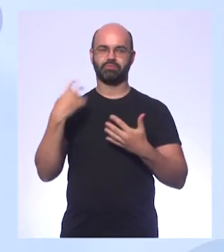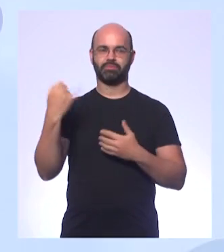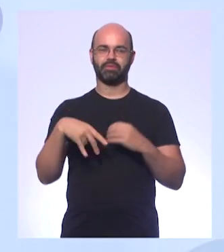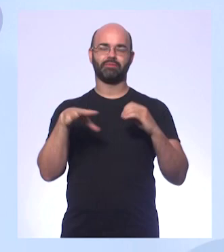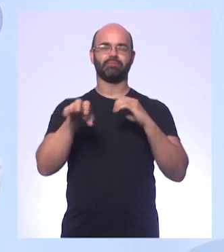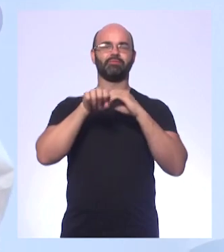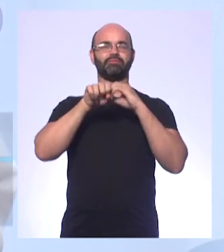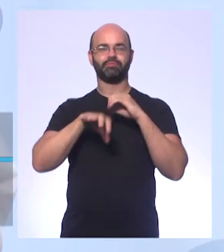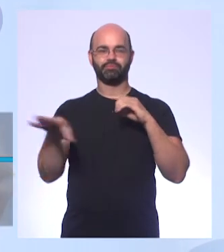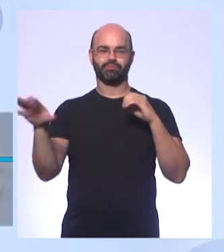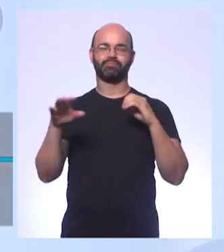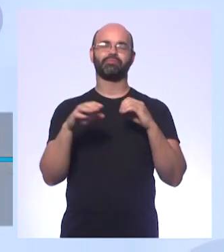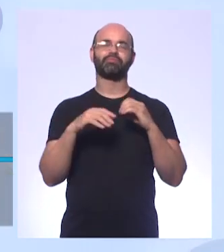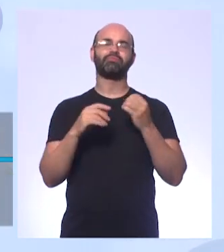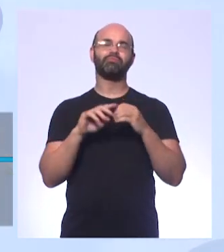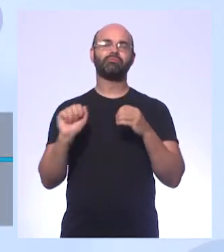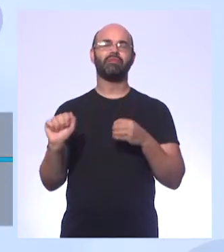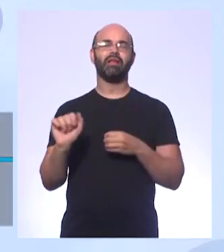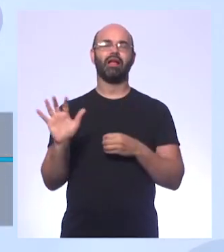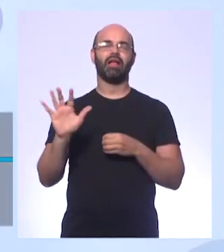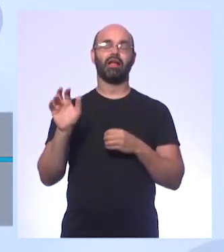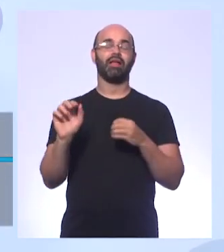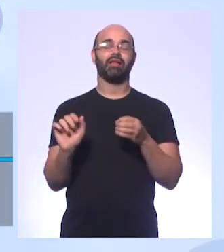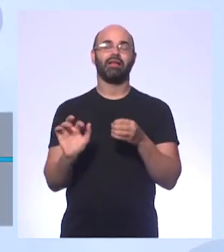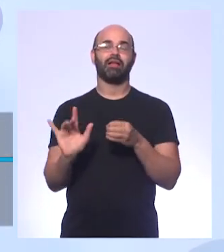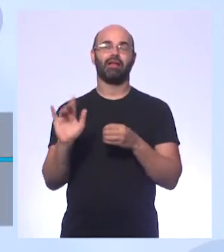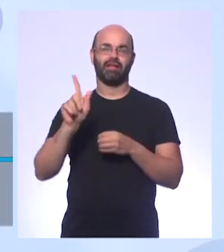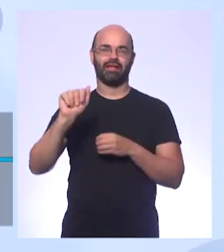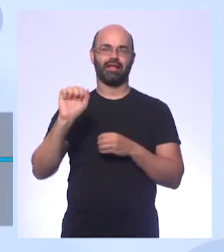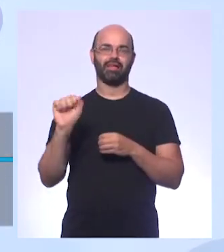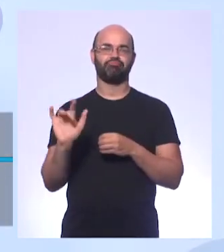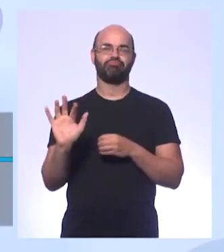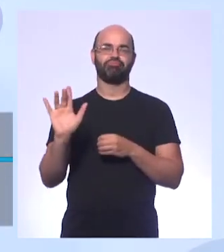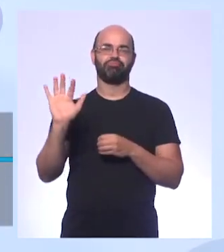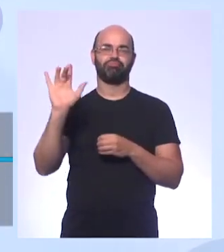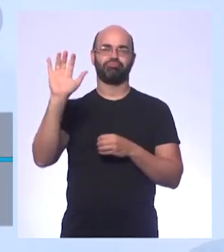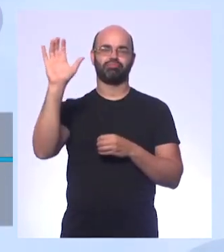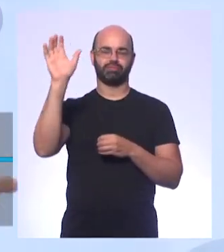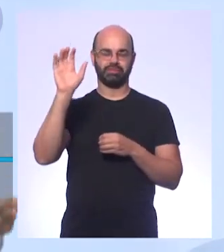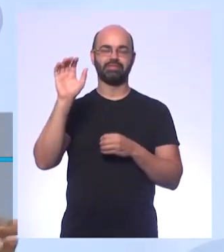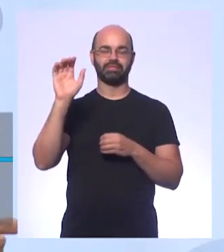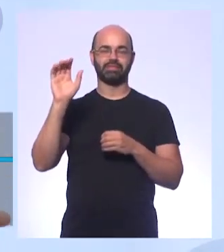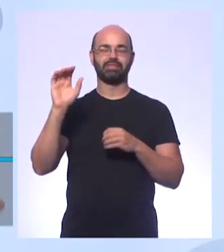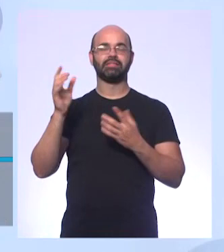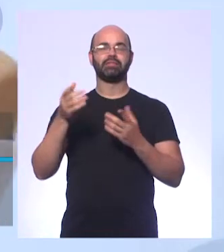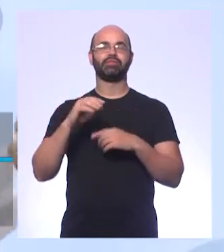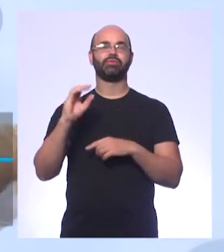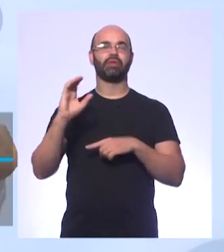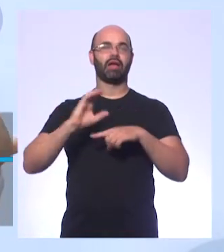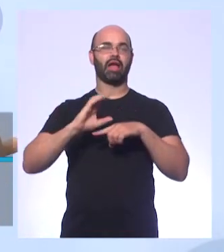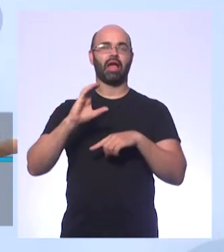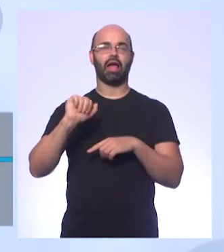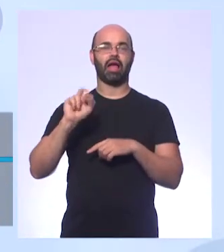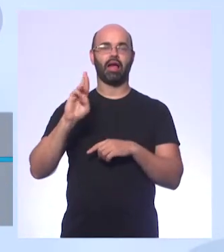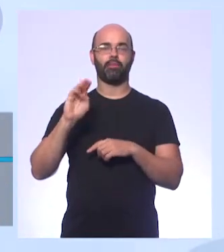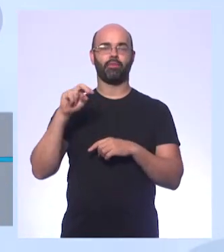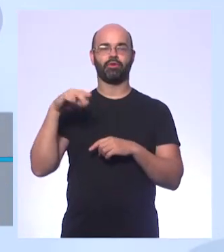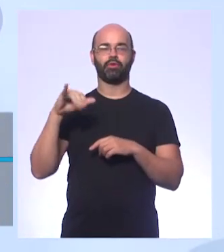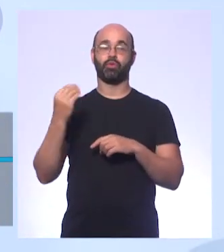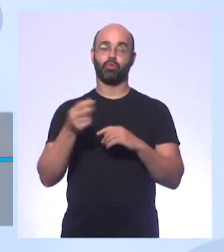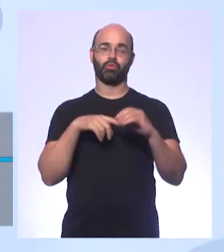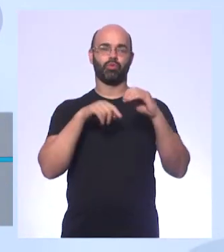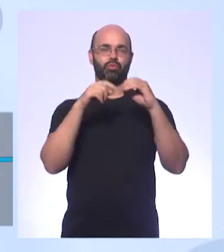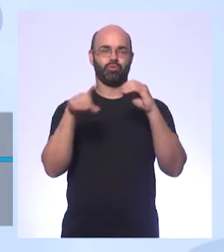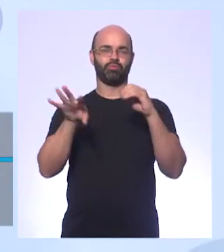Para onde foi esse gás carbônico? Esse gás carbônico, ele saiu por difusão da célula, a professora acabou de falar. Ele saiu